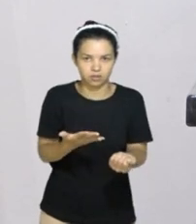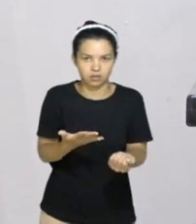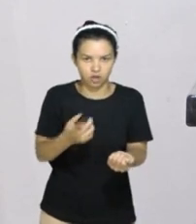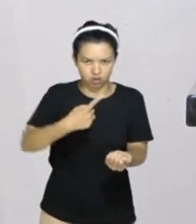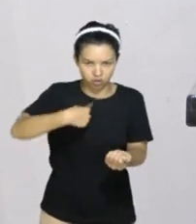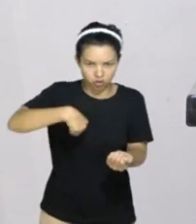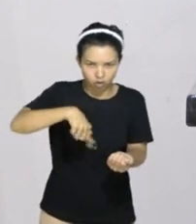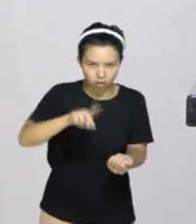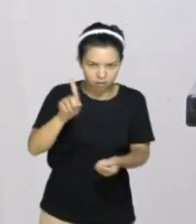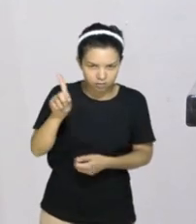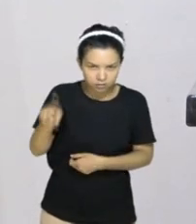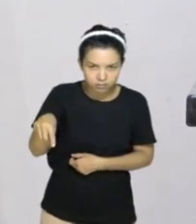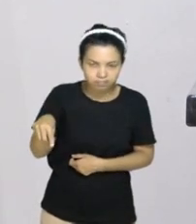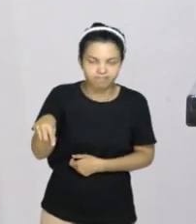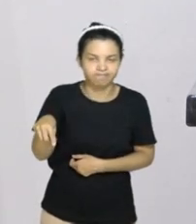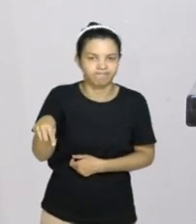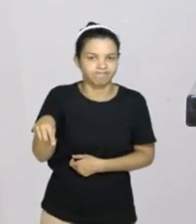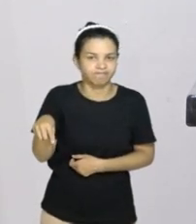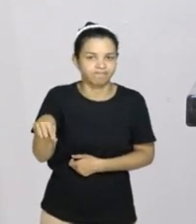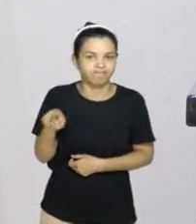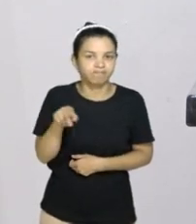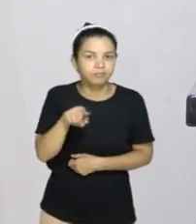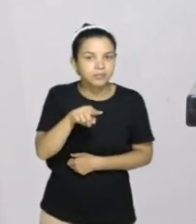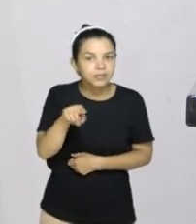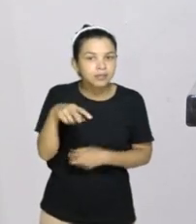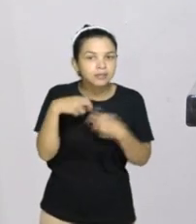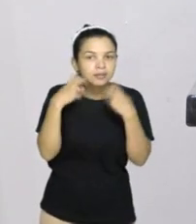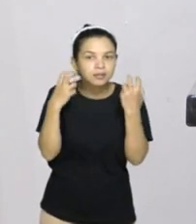e depois de passar por mais esse constrangimento